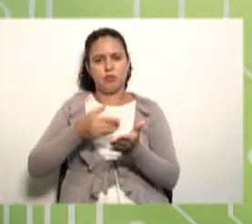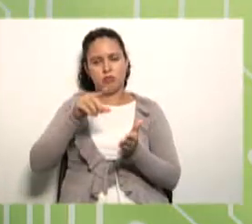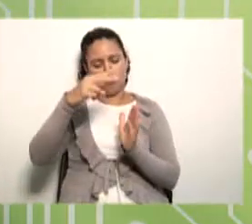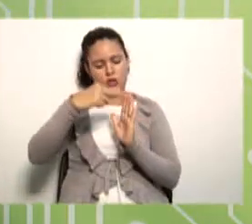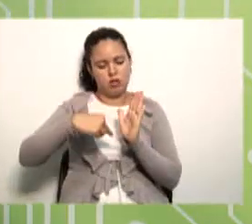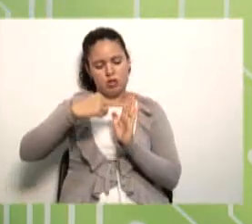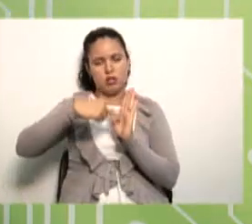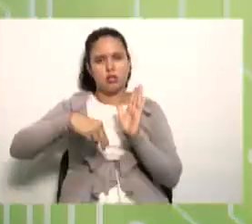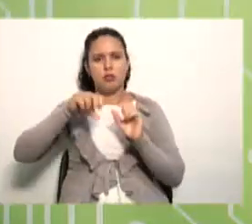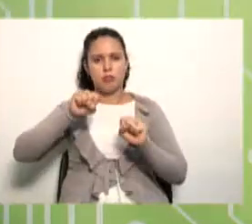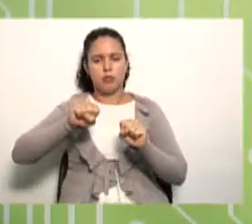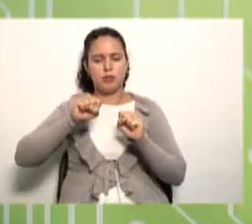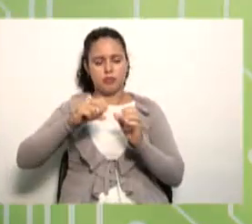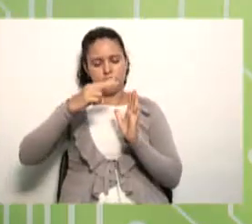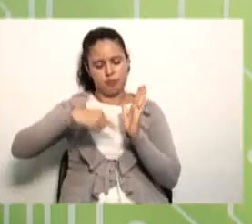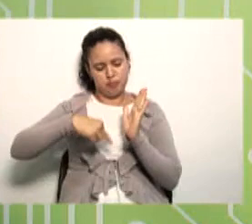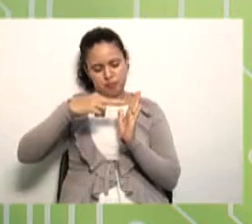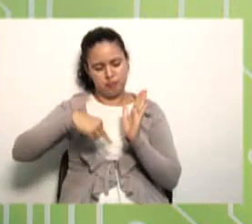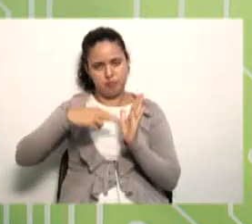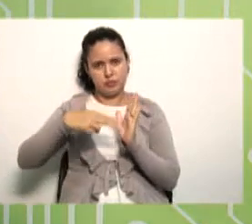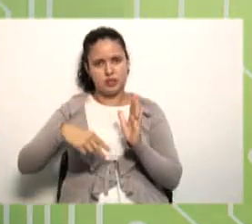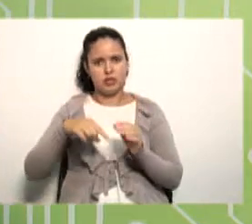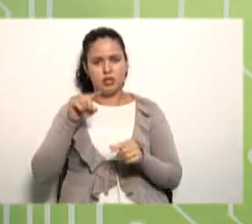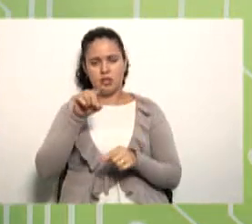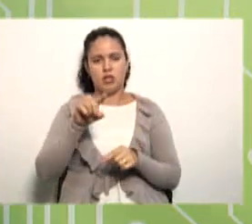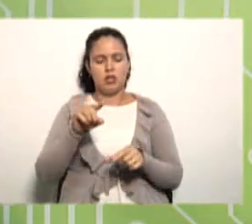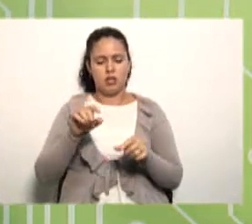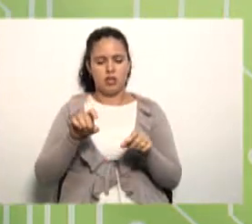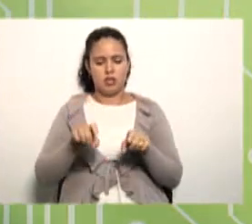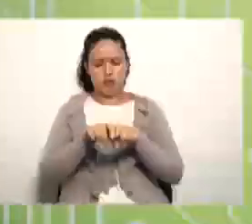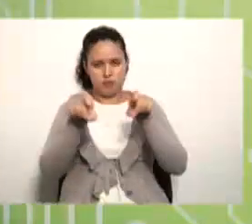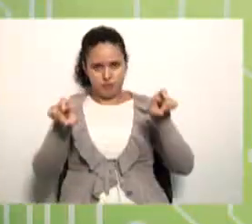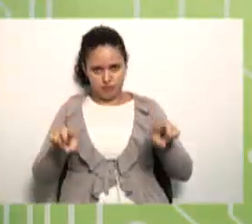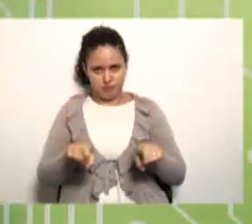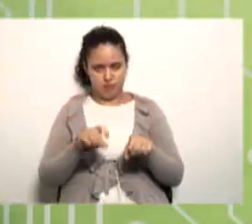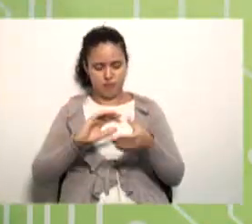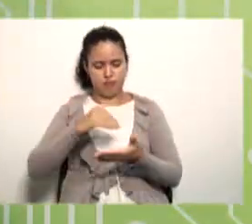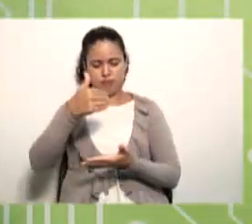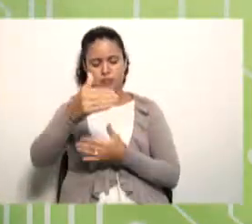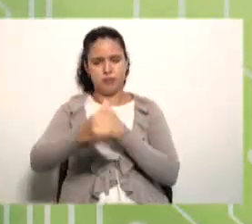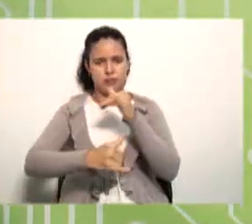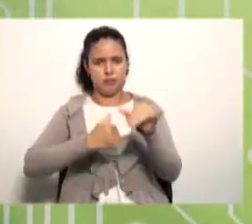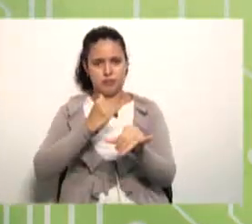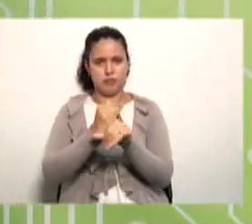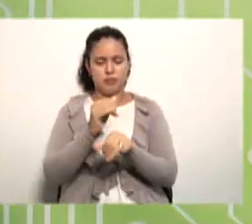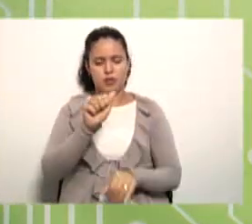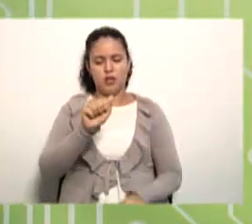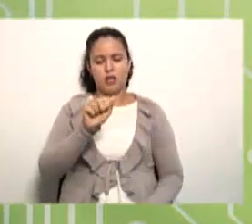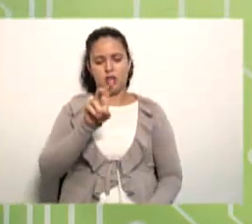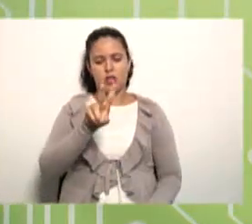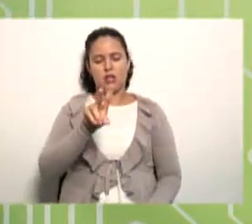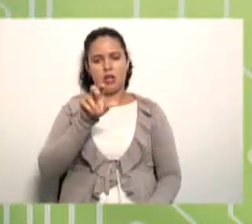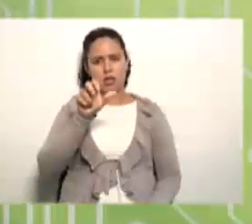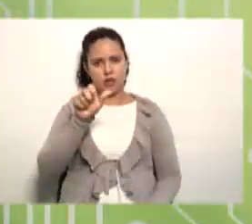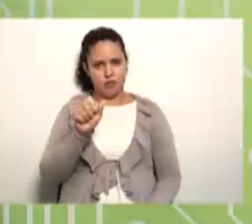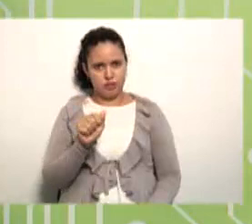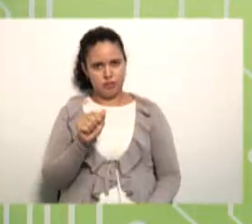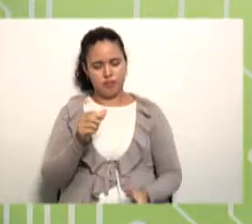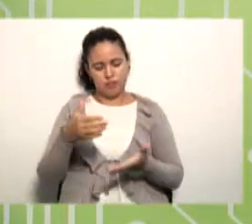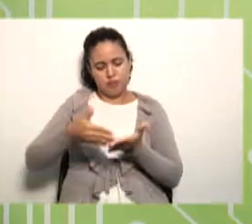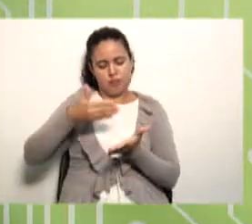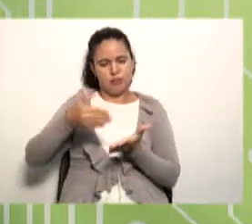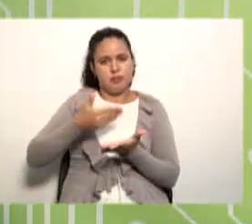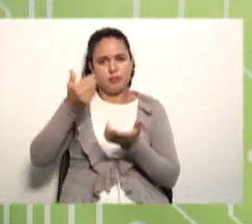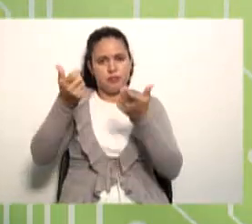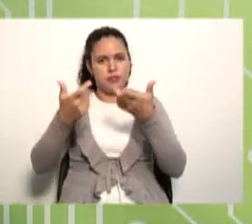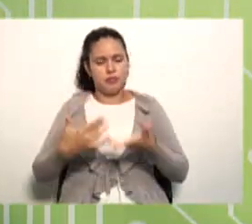nosso no nosso ambiente virtual, no AVA, e lá a gente discute quais são os tipos de falhas de mercados que existem. A gente pode